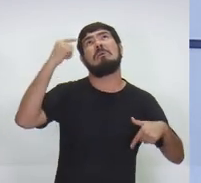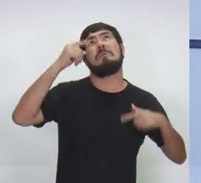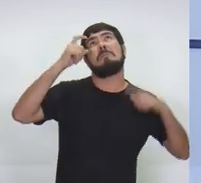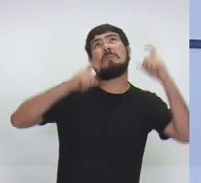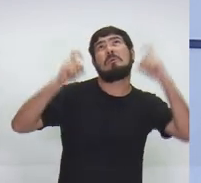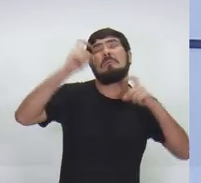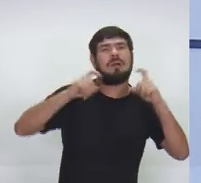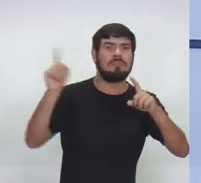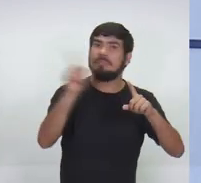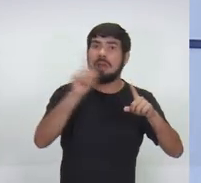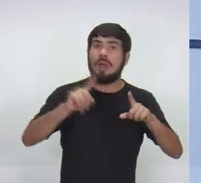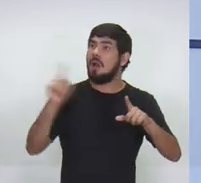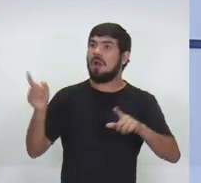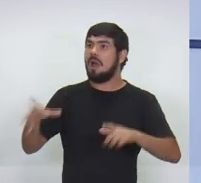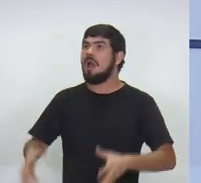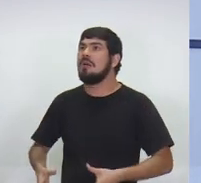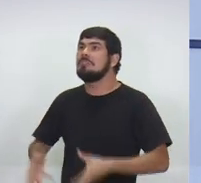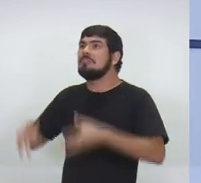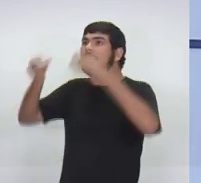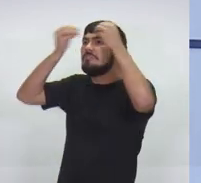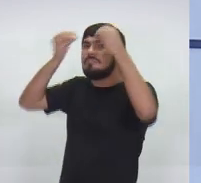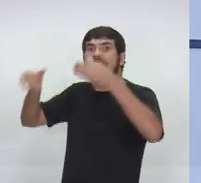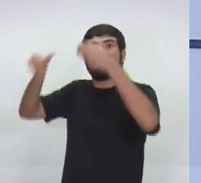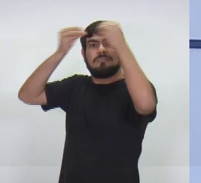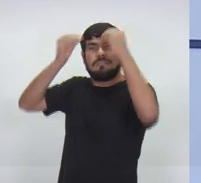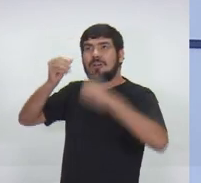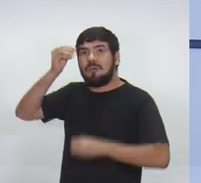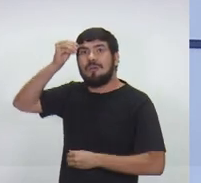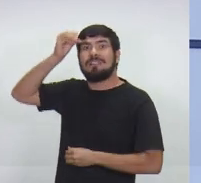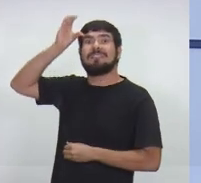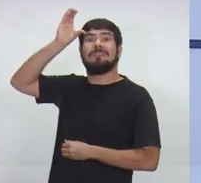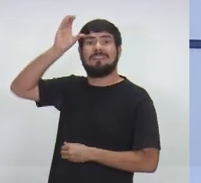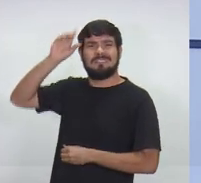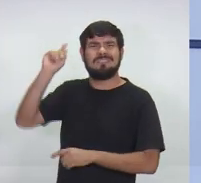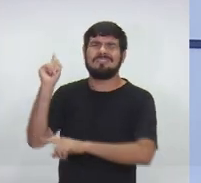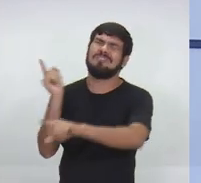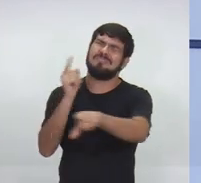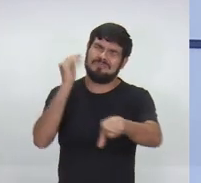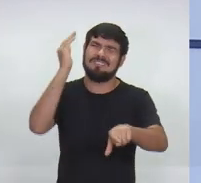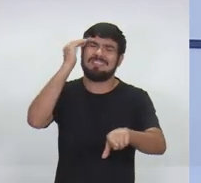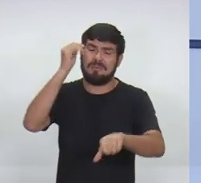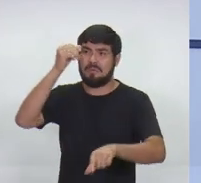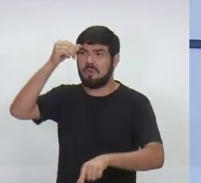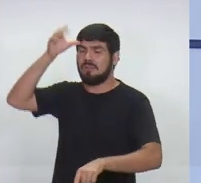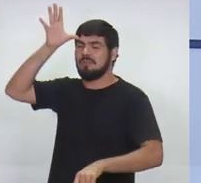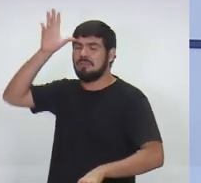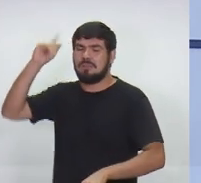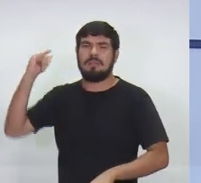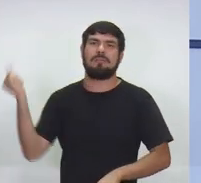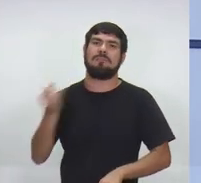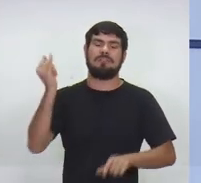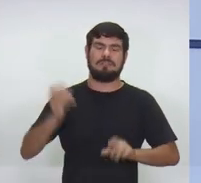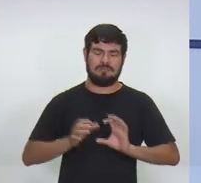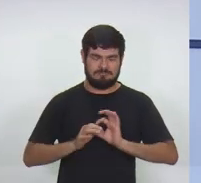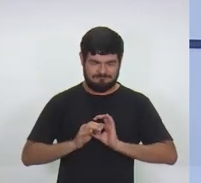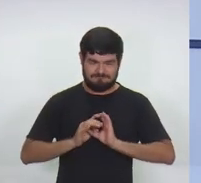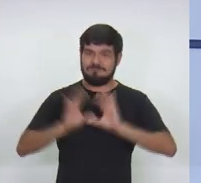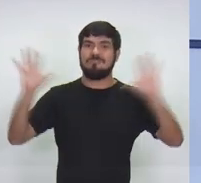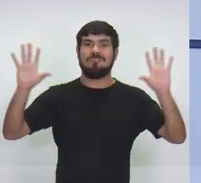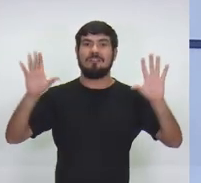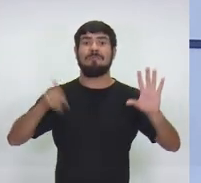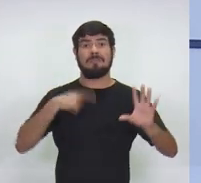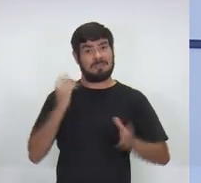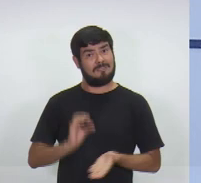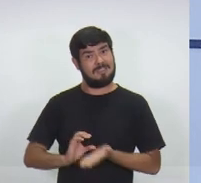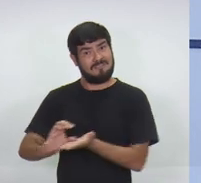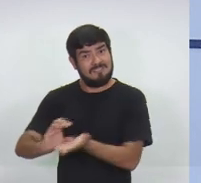que possam ter conhecimento e que o conhecimento todo mundo sabe que o conhecimento é o que nos liberta portanto nós vamos investir em educação no estado do